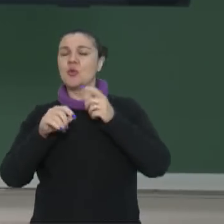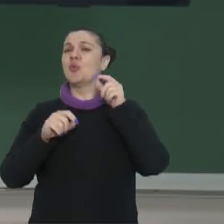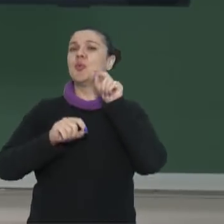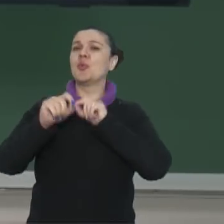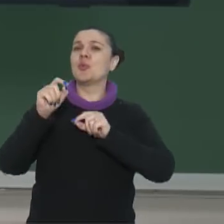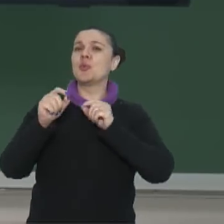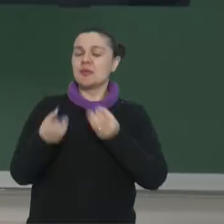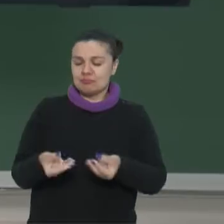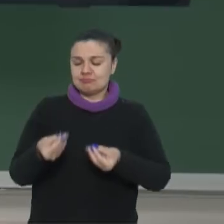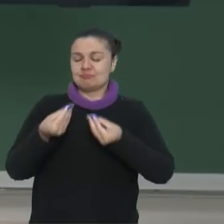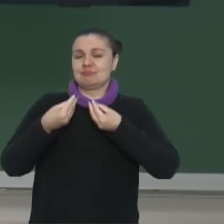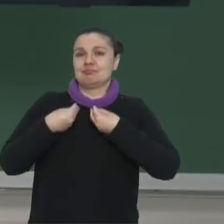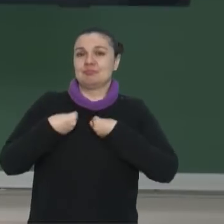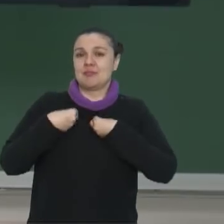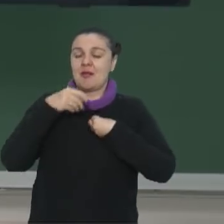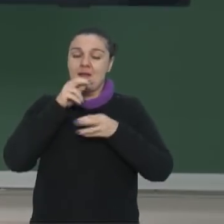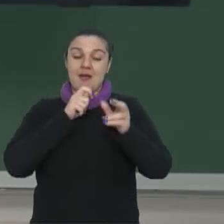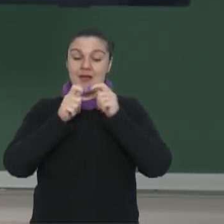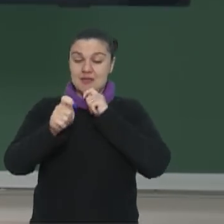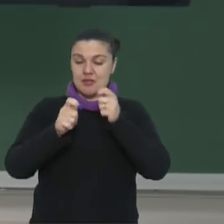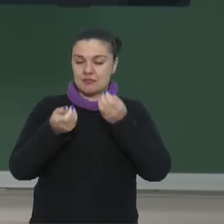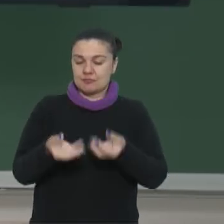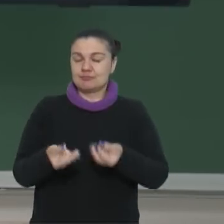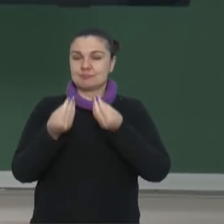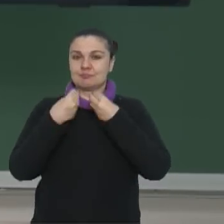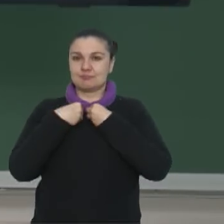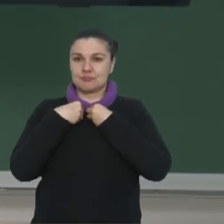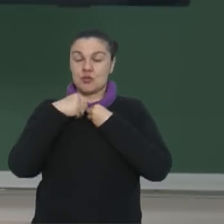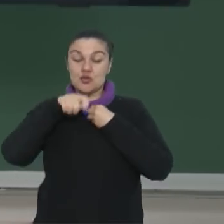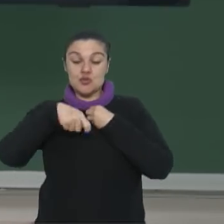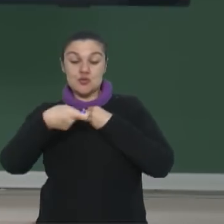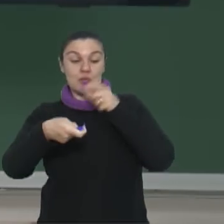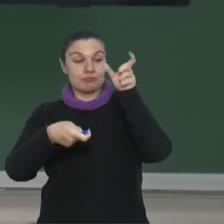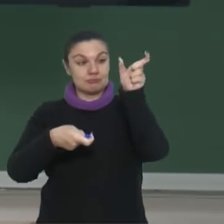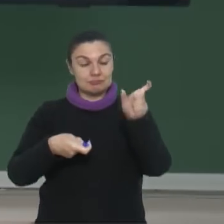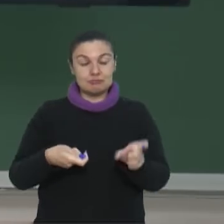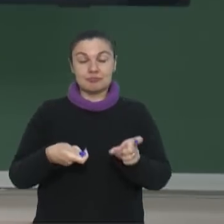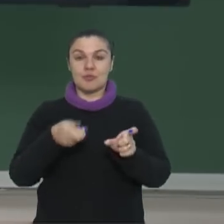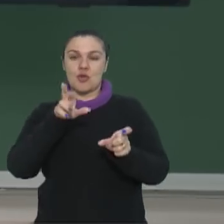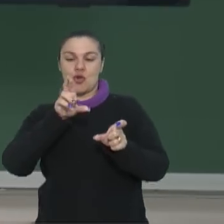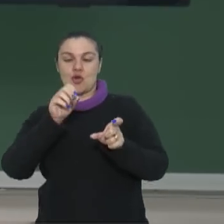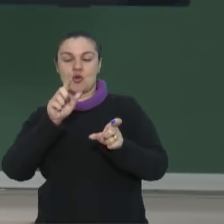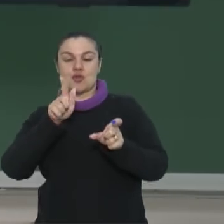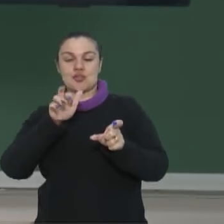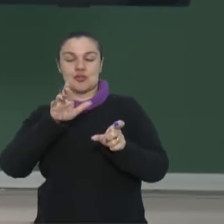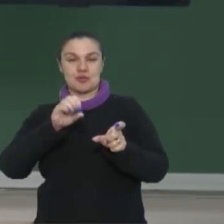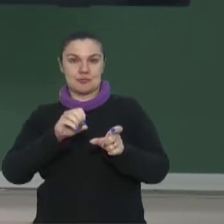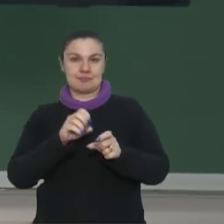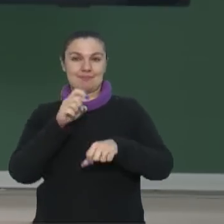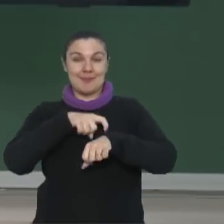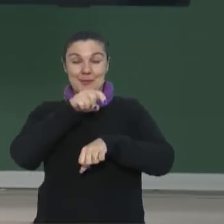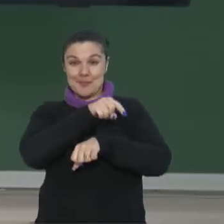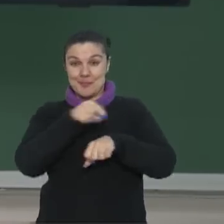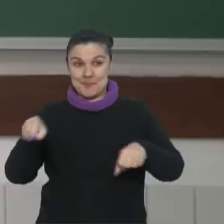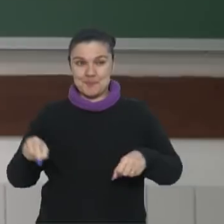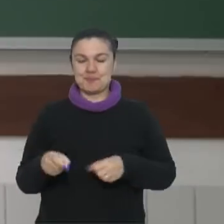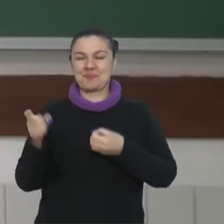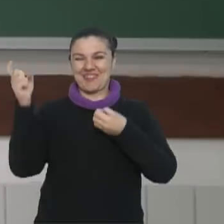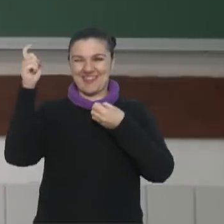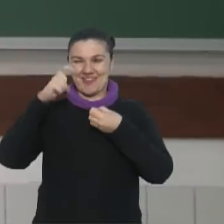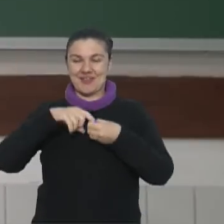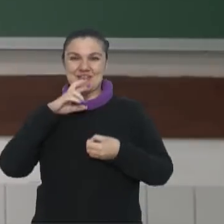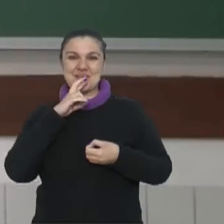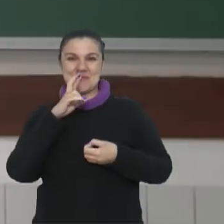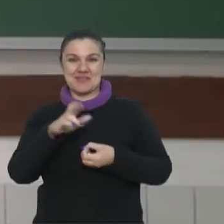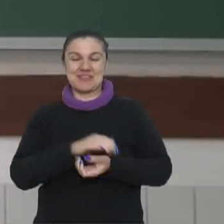conhecimentos ela nos traz, a entrevista, sobre o Rogério Borges? Tempinho, e aí a gente volta